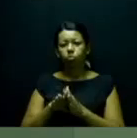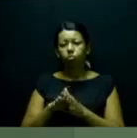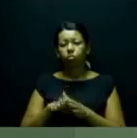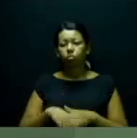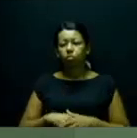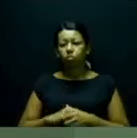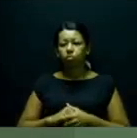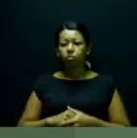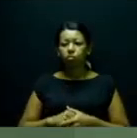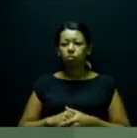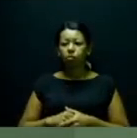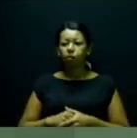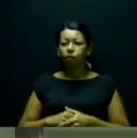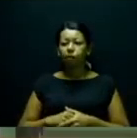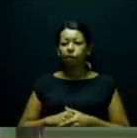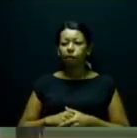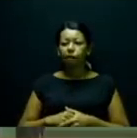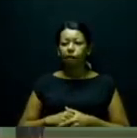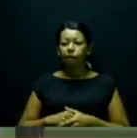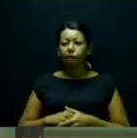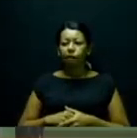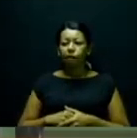isso, presidente.